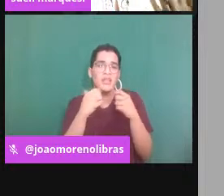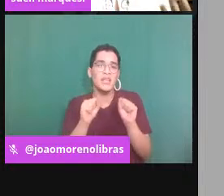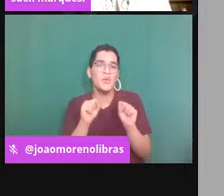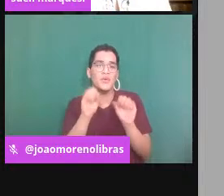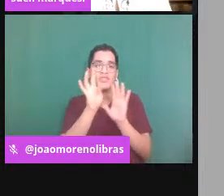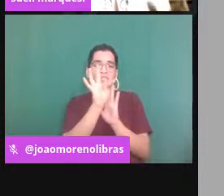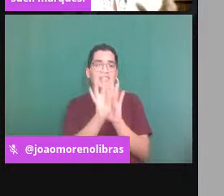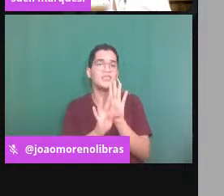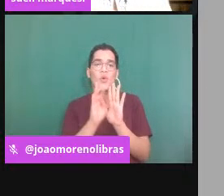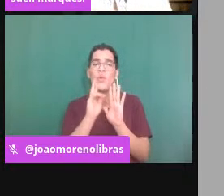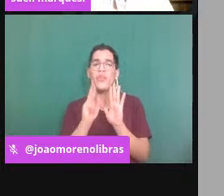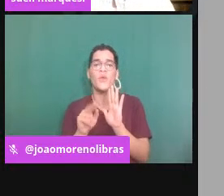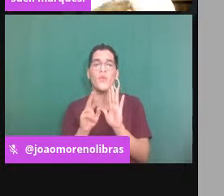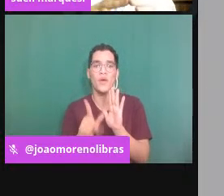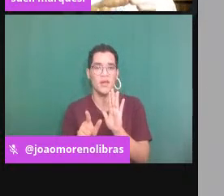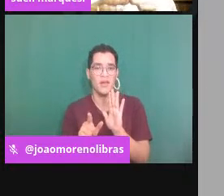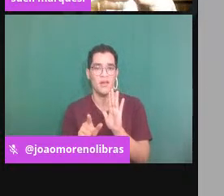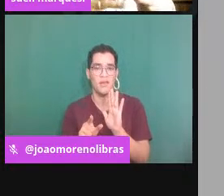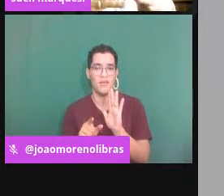temos toda essa...